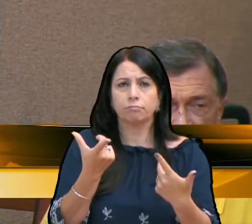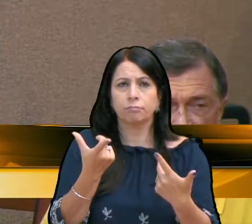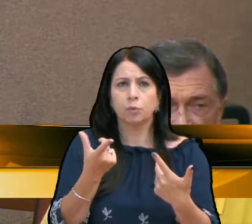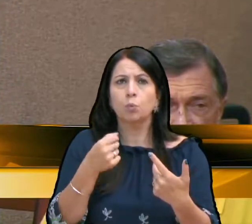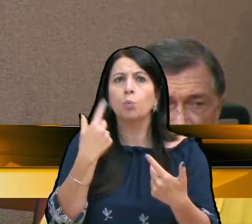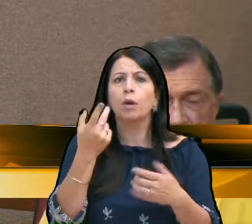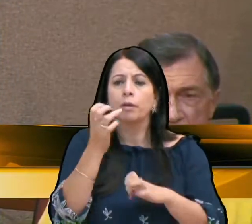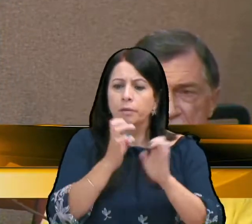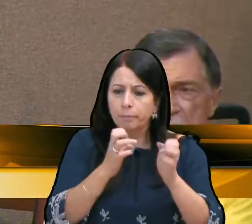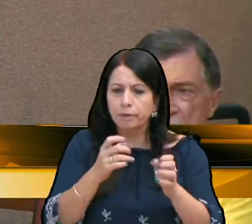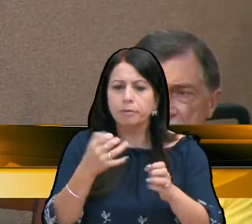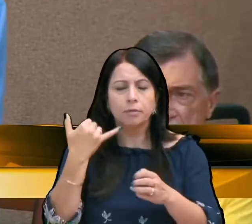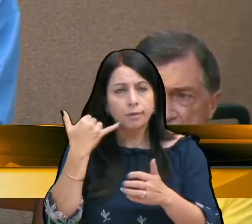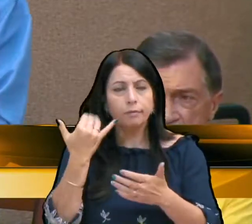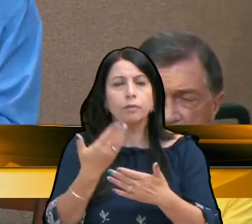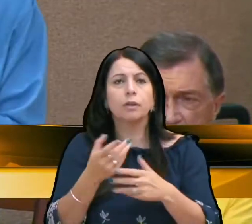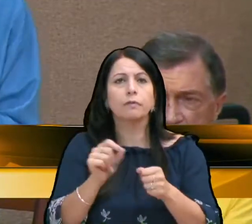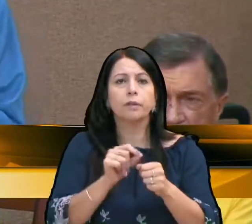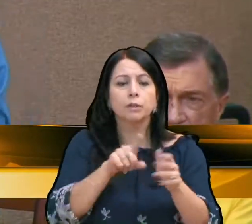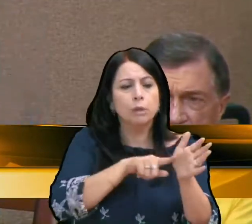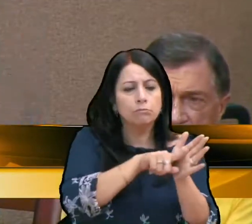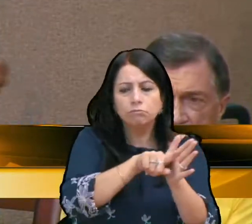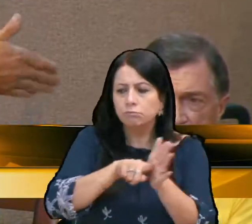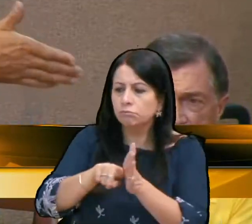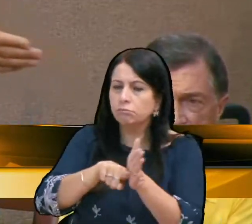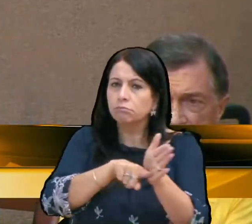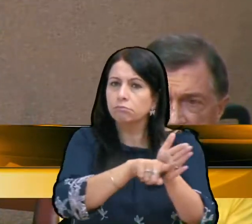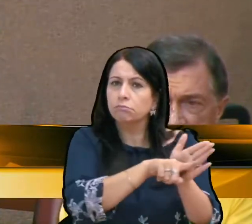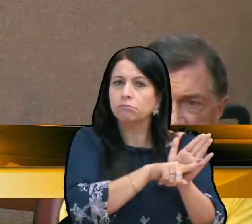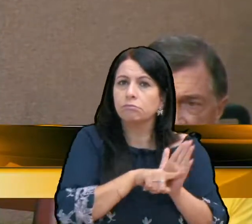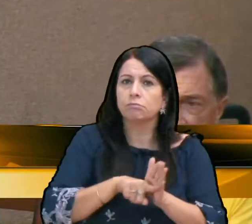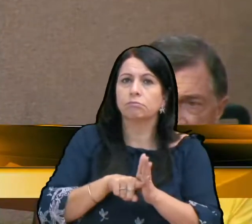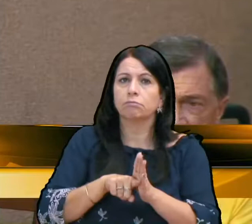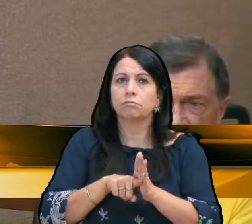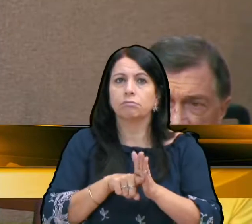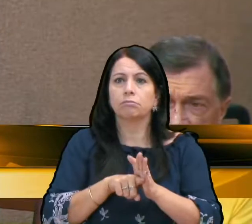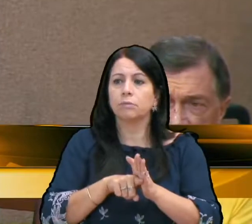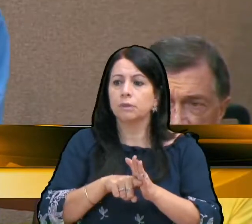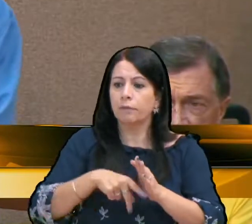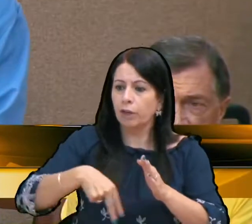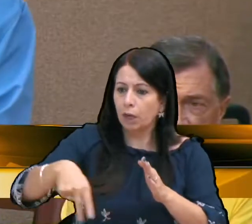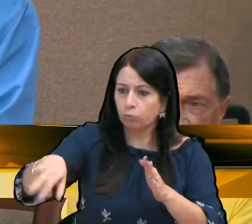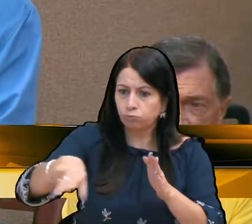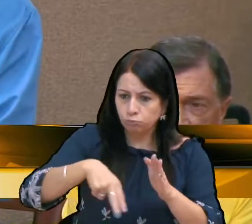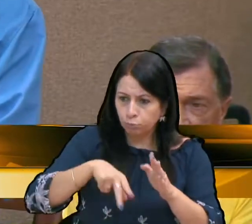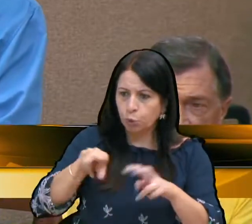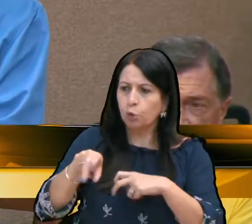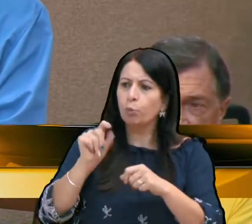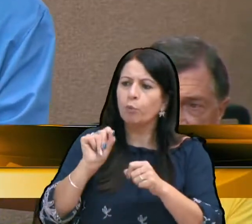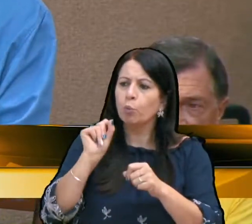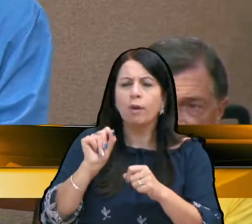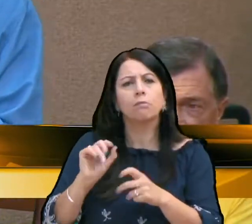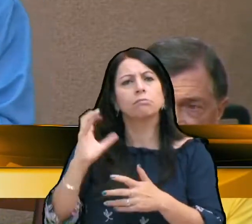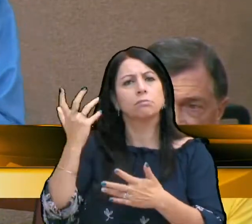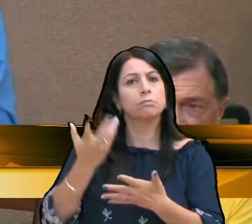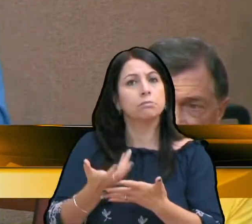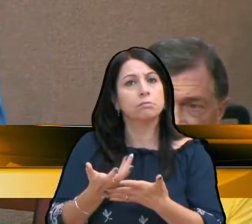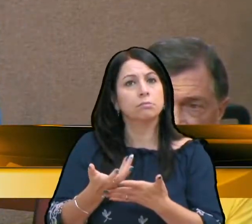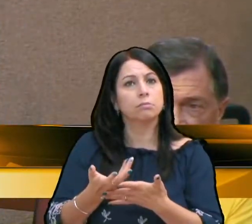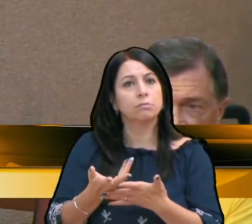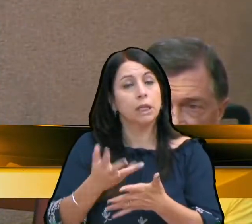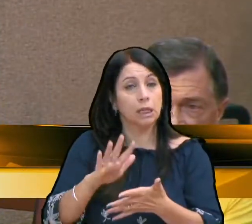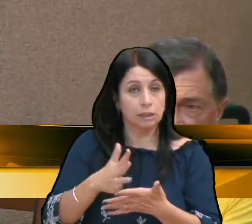operadora fazer uma pesquisa, andar pelo interior para ver o que está acontecendo, que muitas